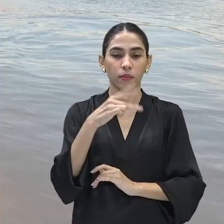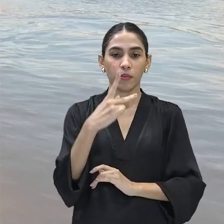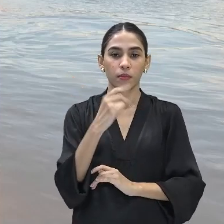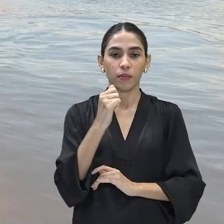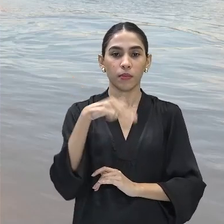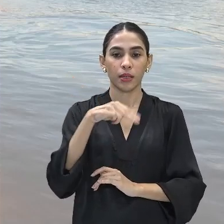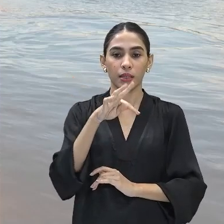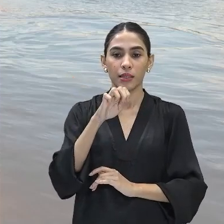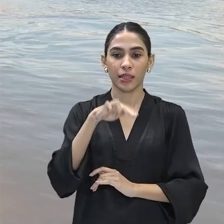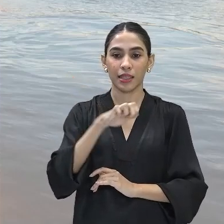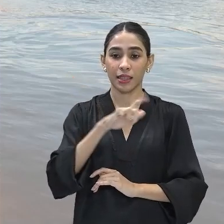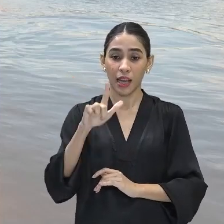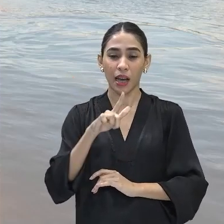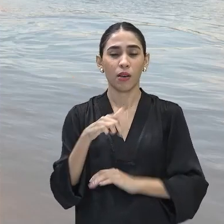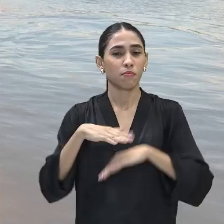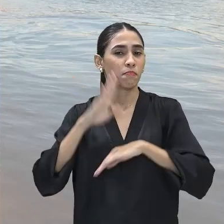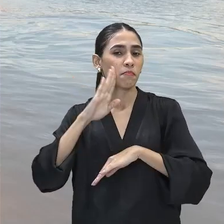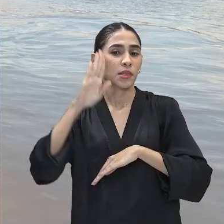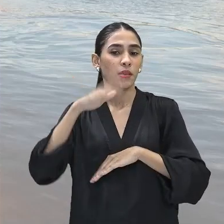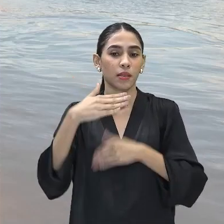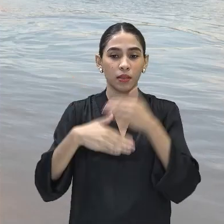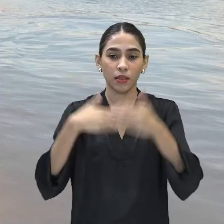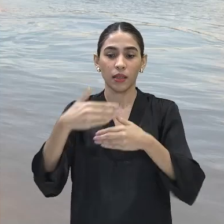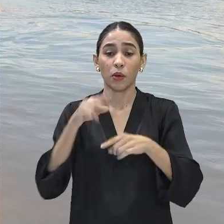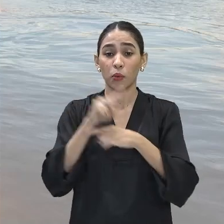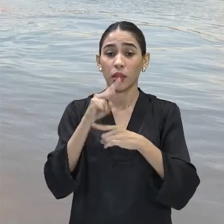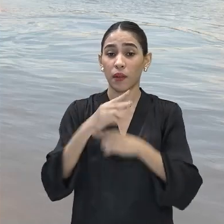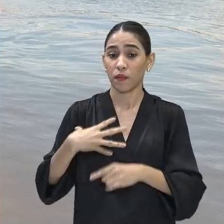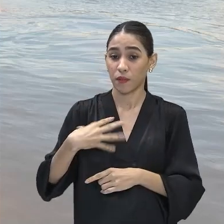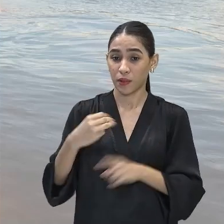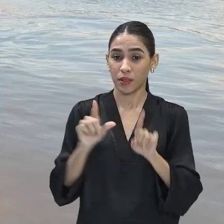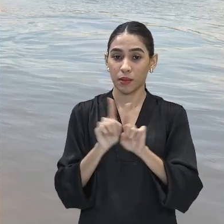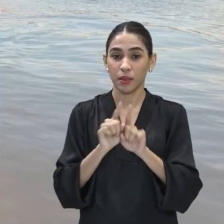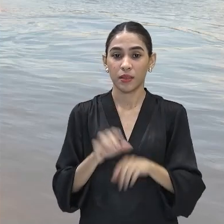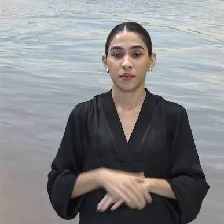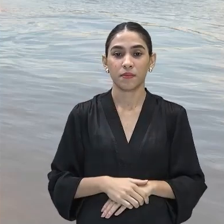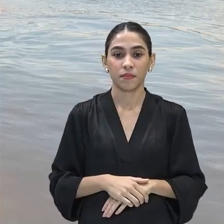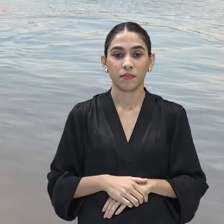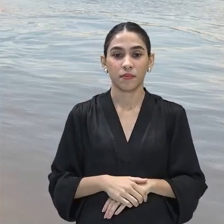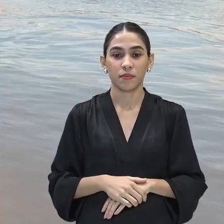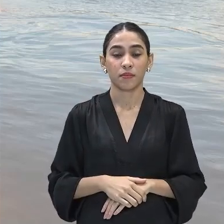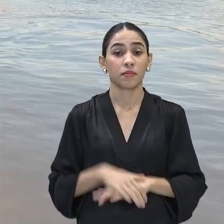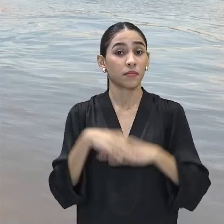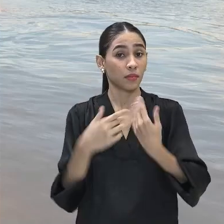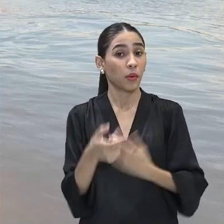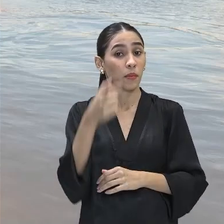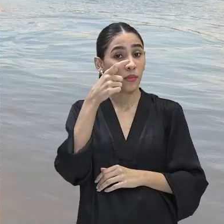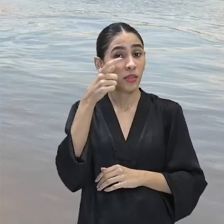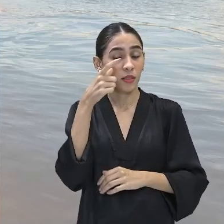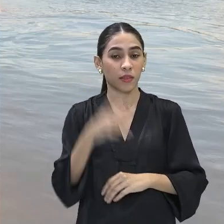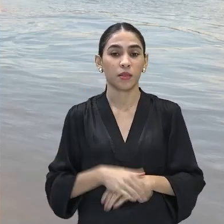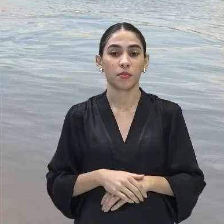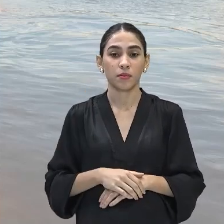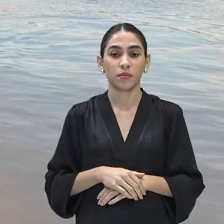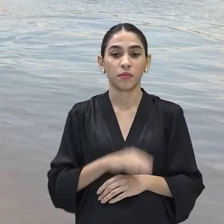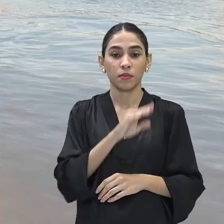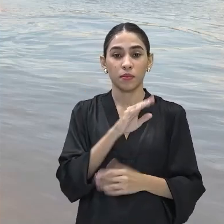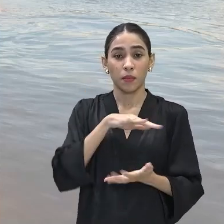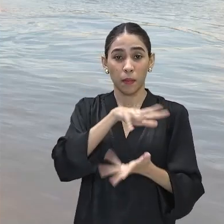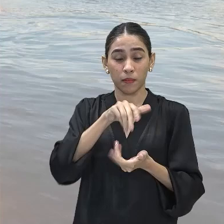seu processo de reprodução, cuidado dos seus filhotes também. Tá bom? Então, observamos aí os